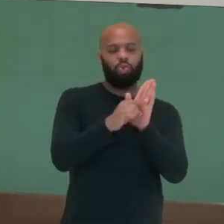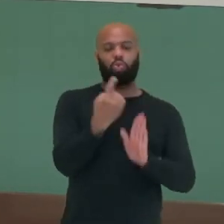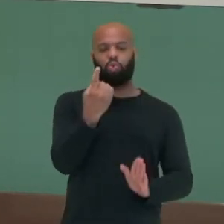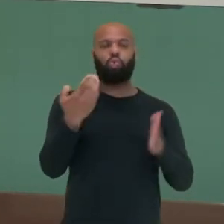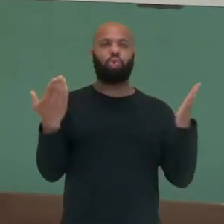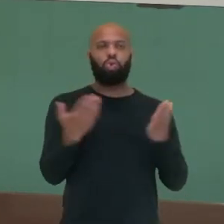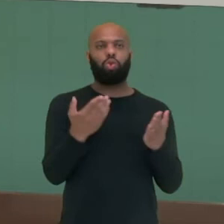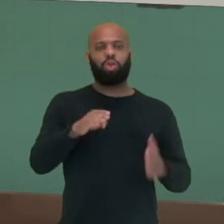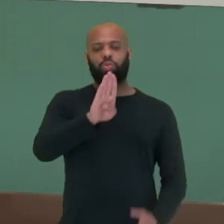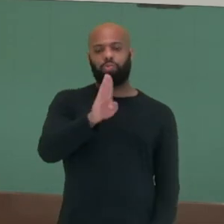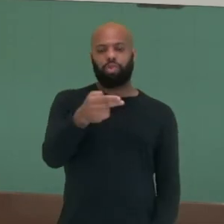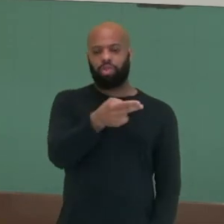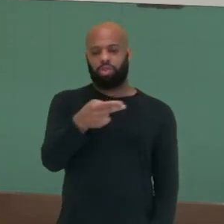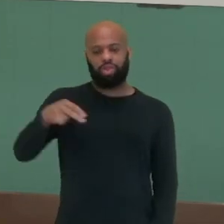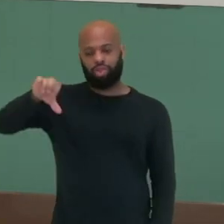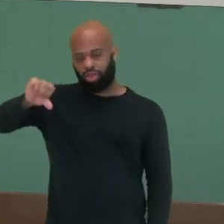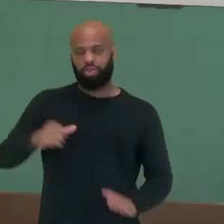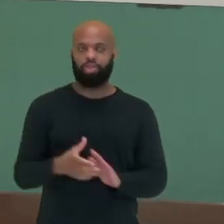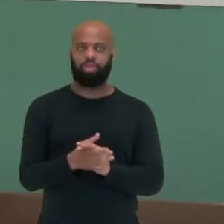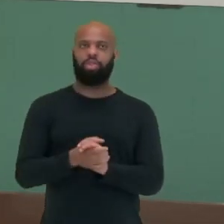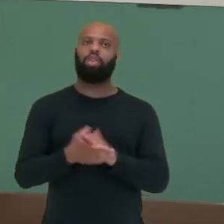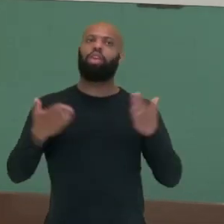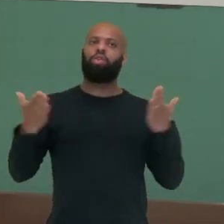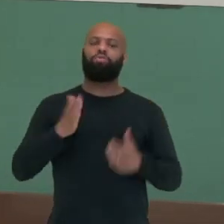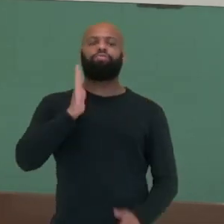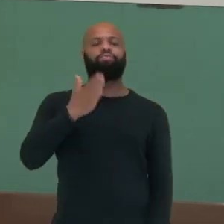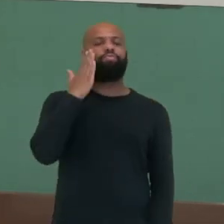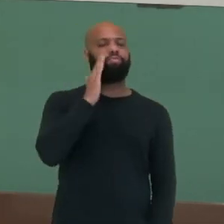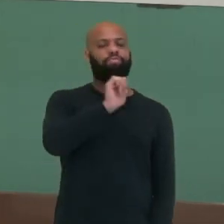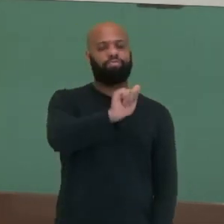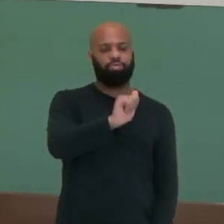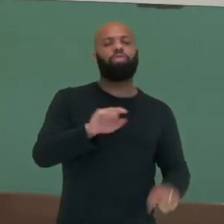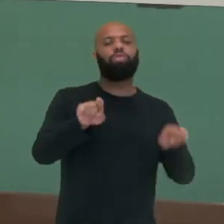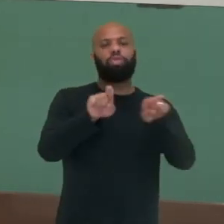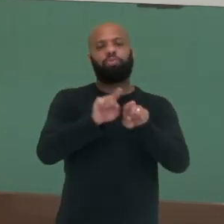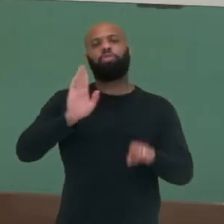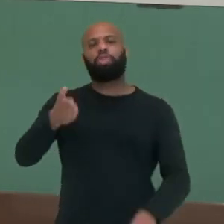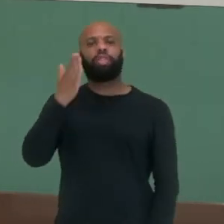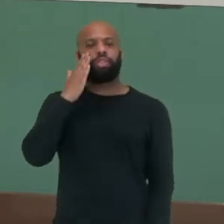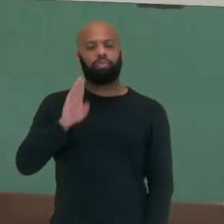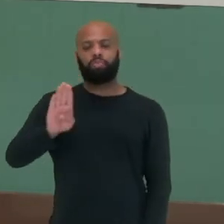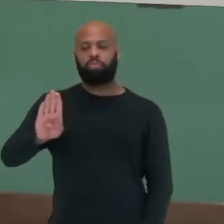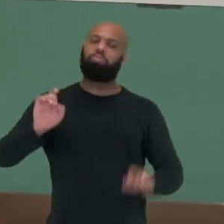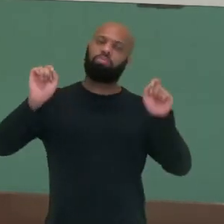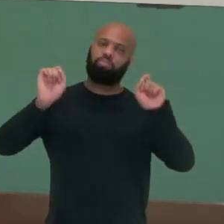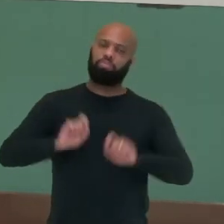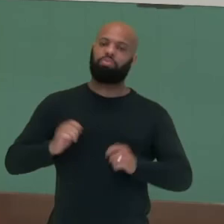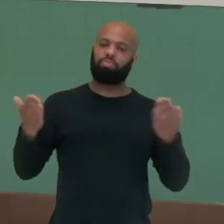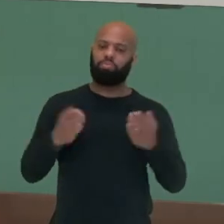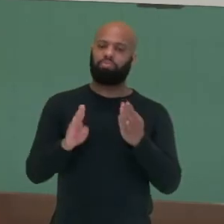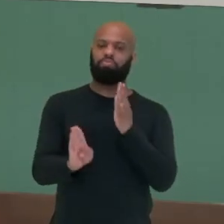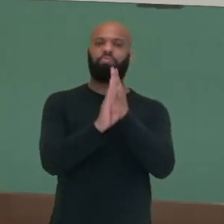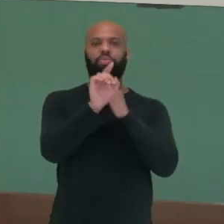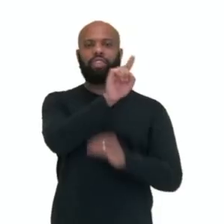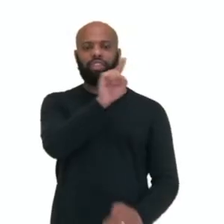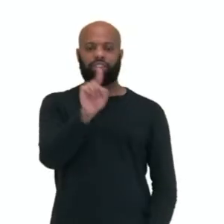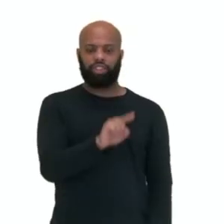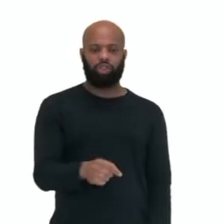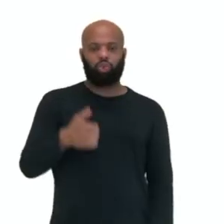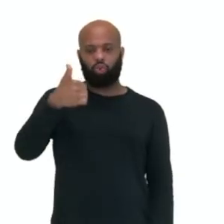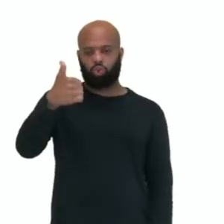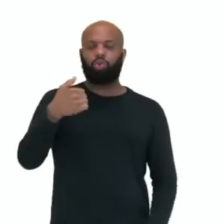igual a 9. Portanto, temos o valor de A e temos o valor de B. Já podemos determinar o Z1.